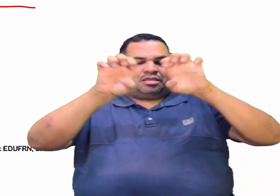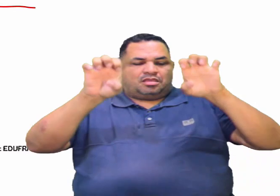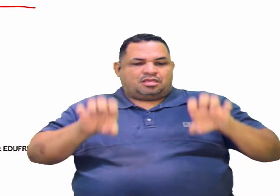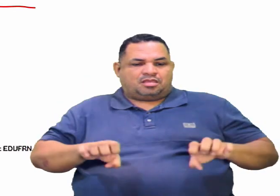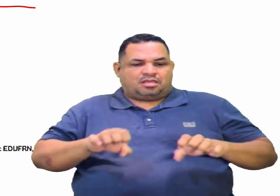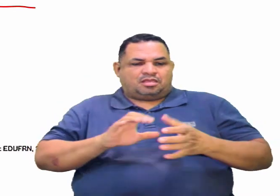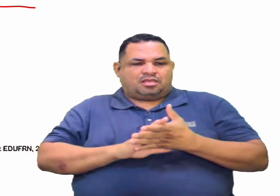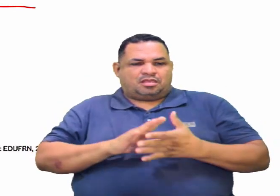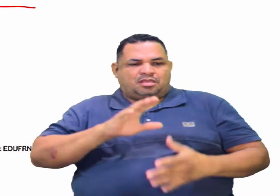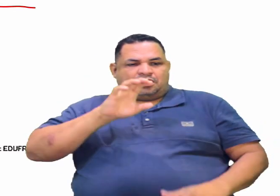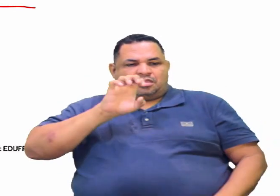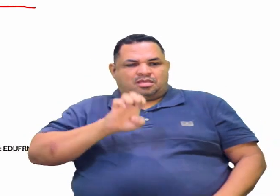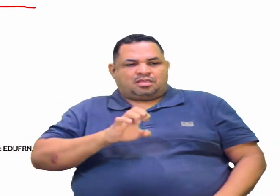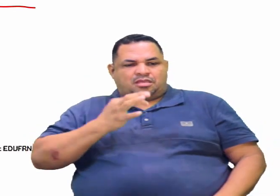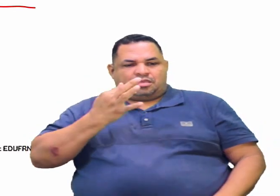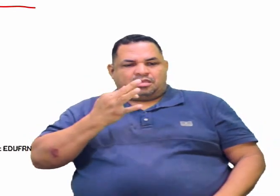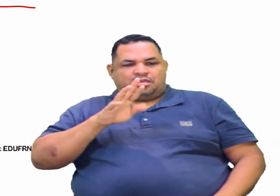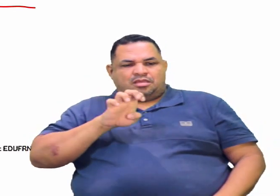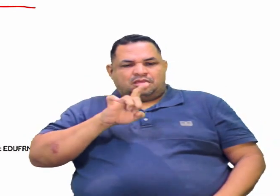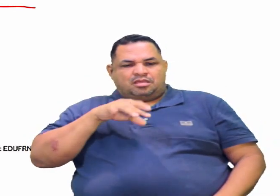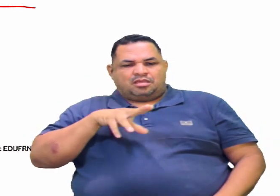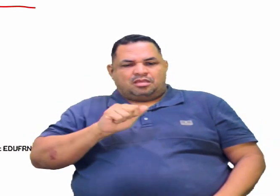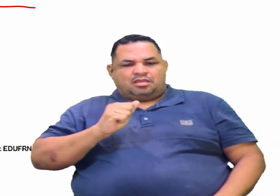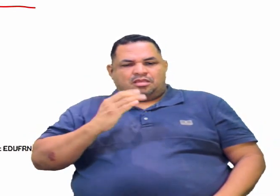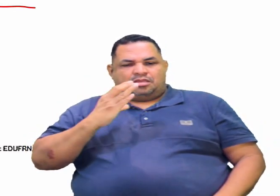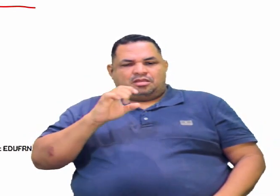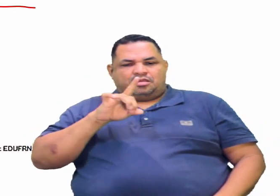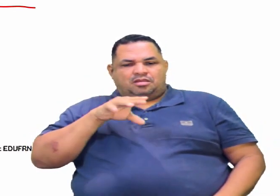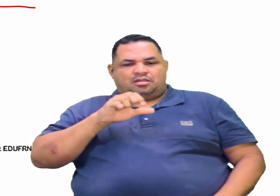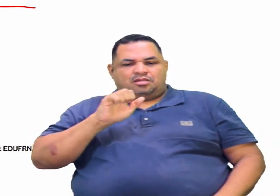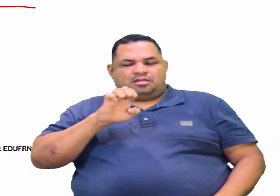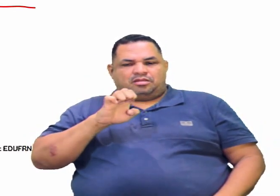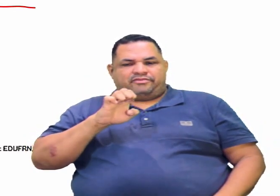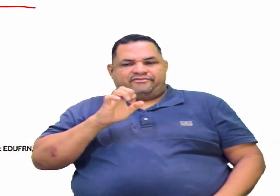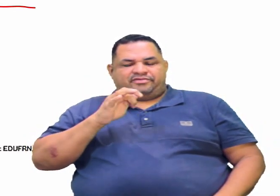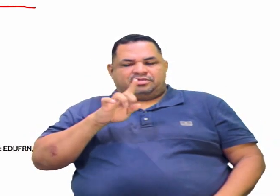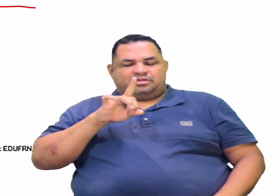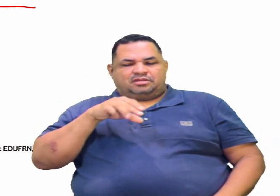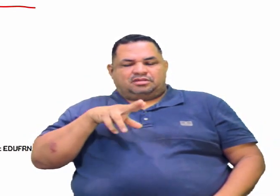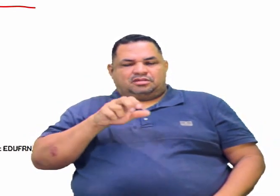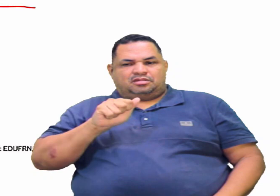da efedrina e do cloridrato de efedrina.